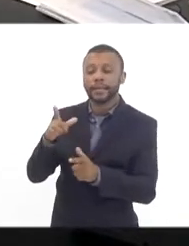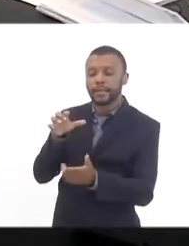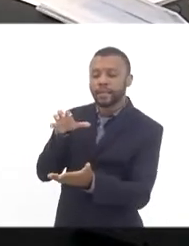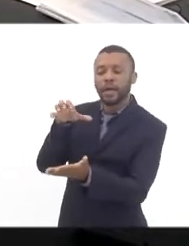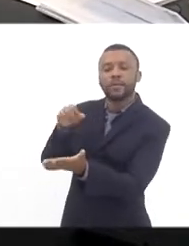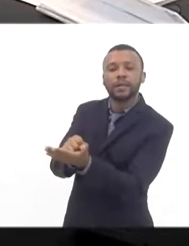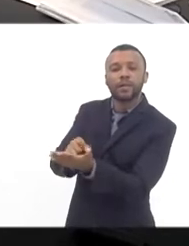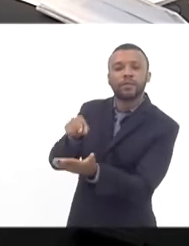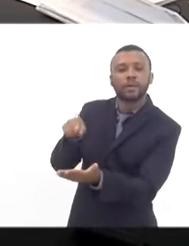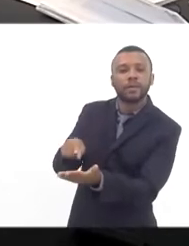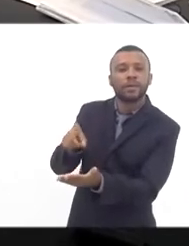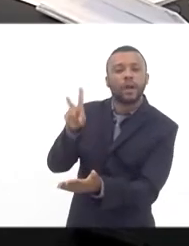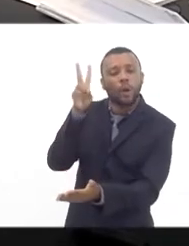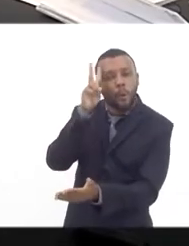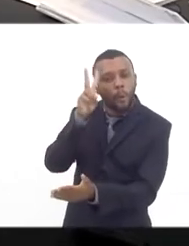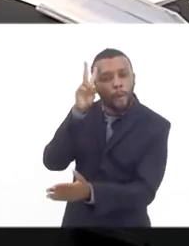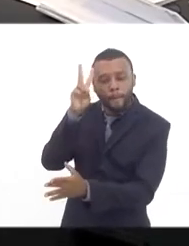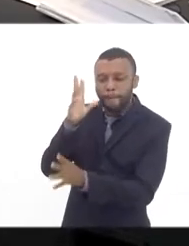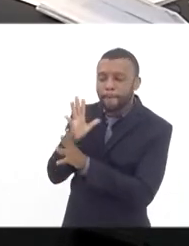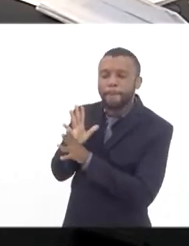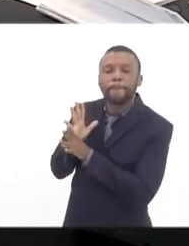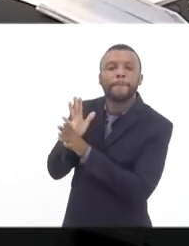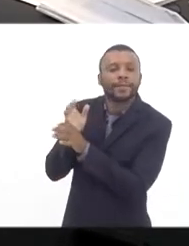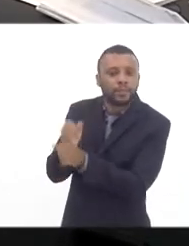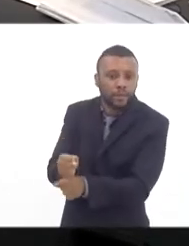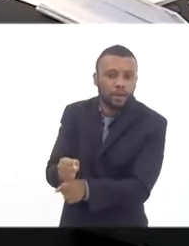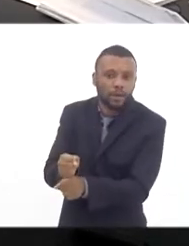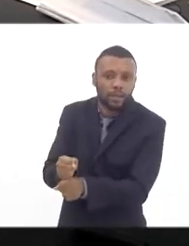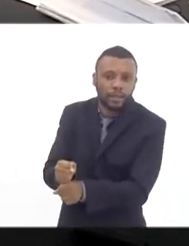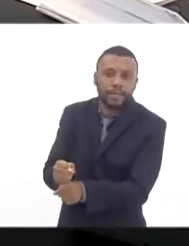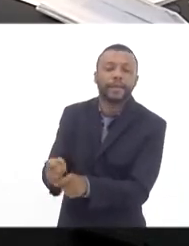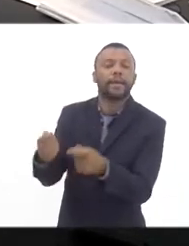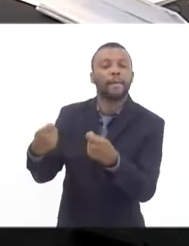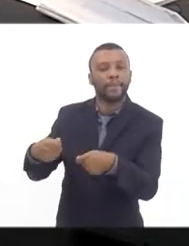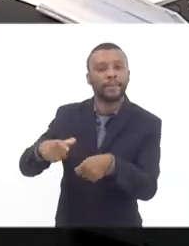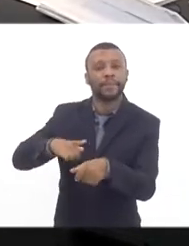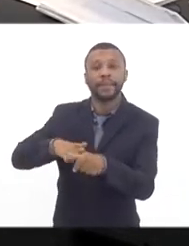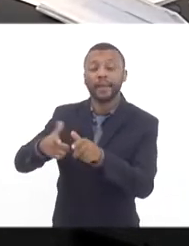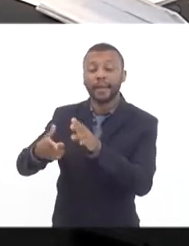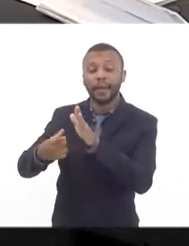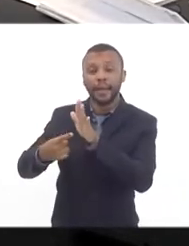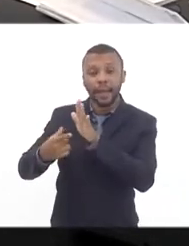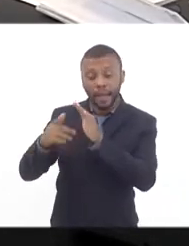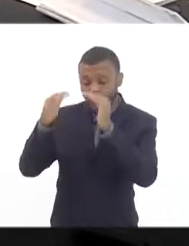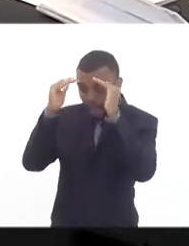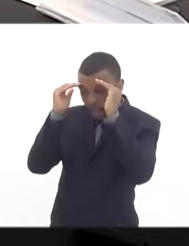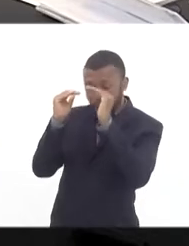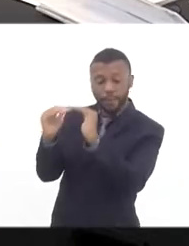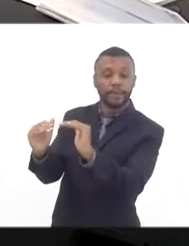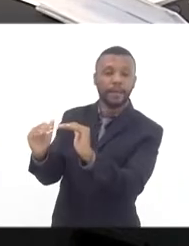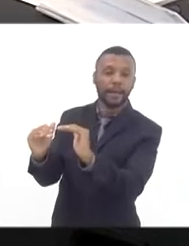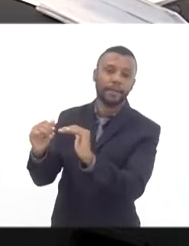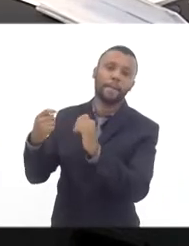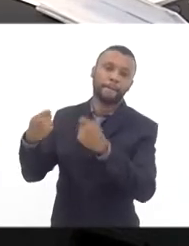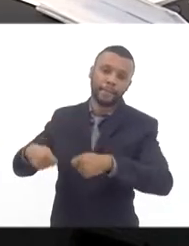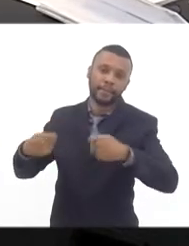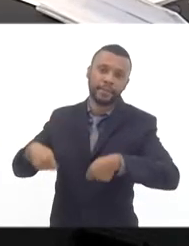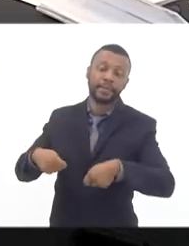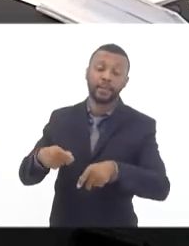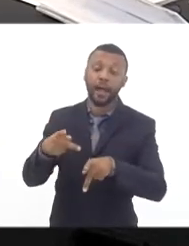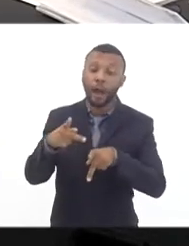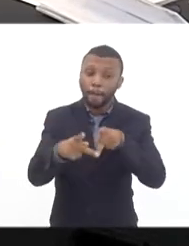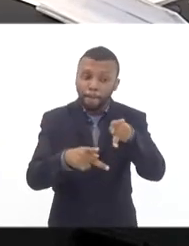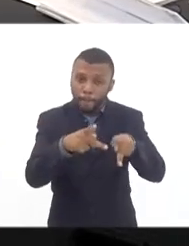história. E essa história precisa ser representada, ser respeitada. Não existe povo